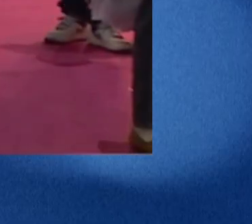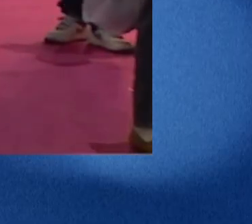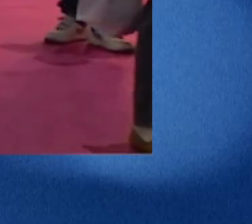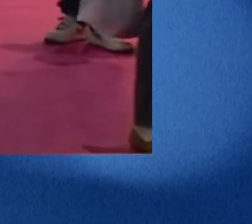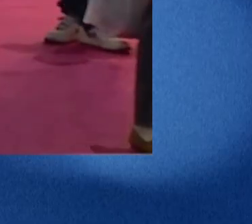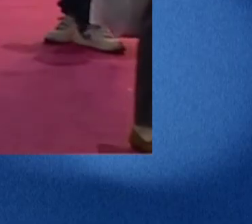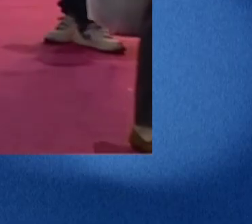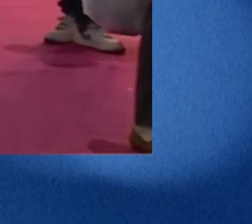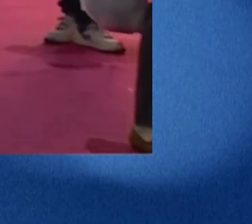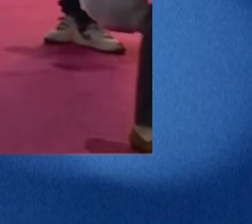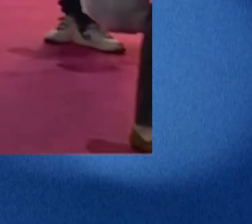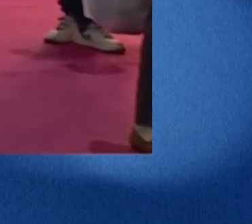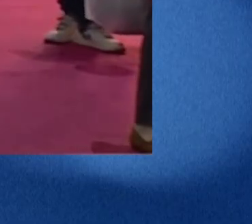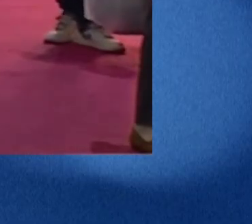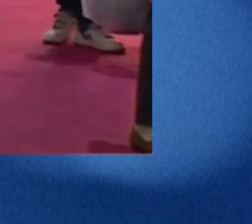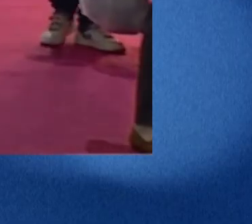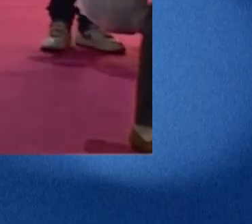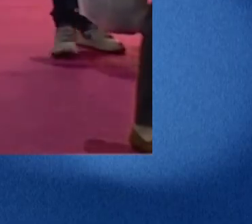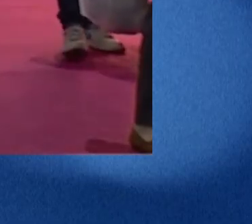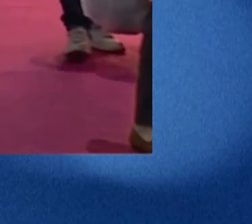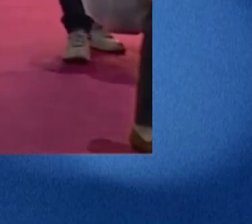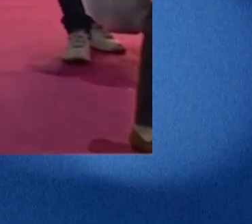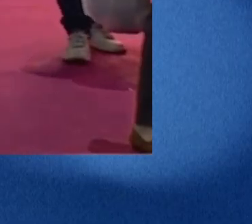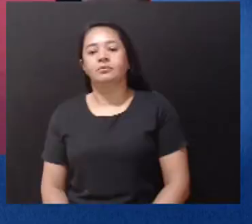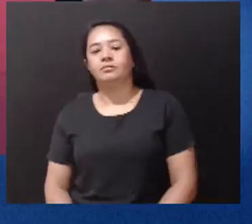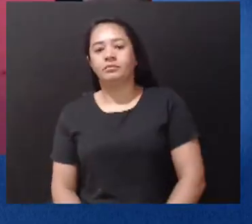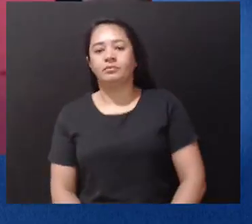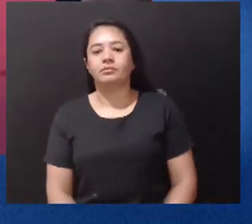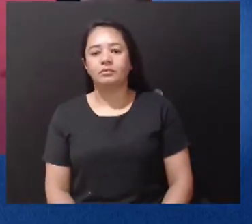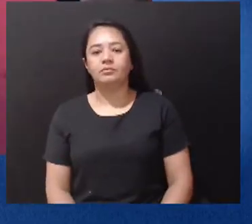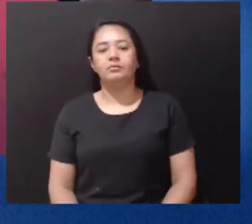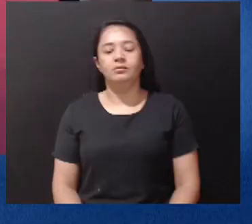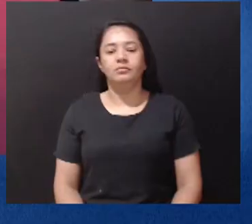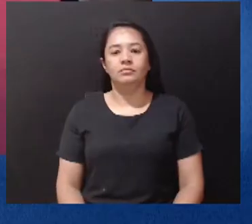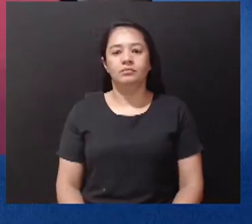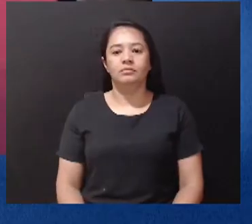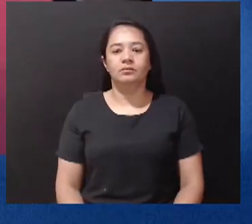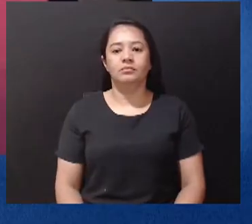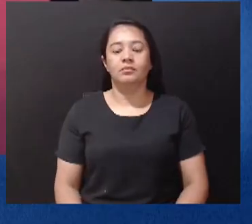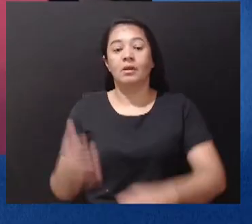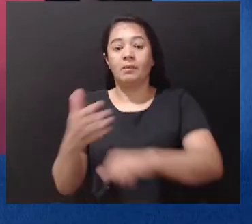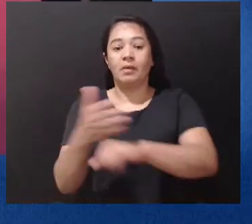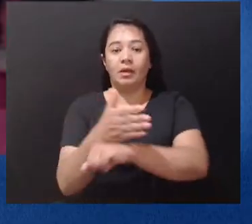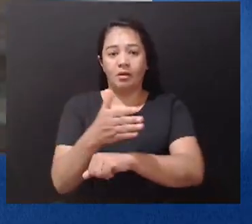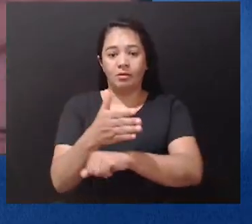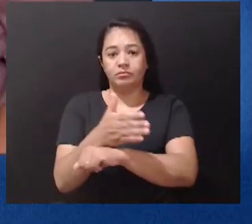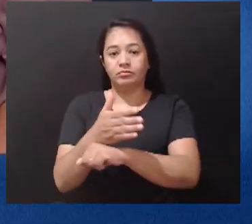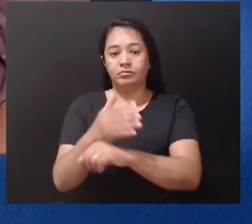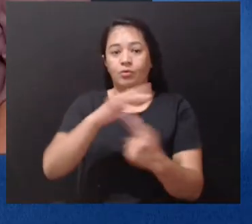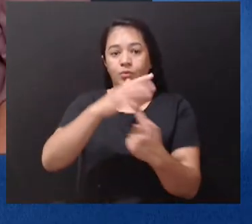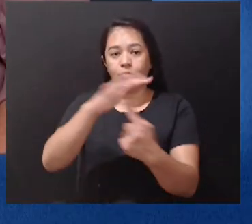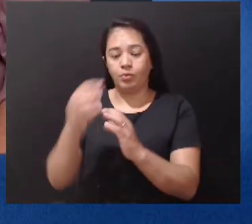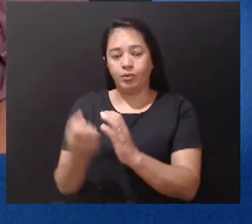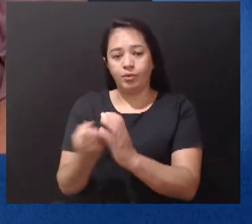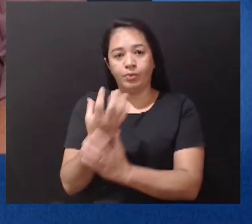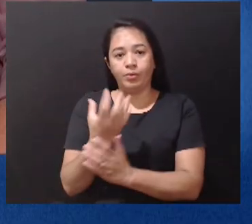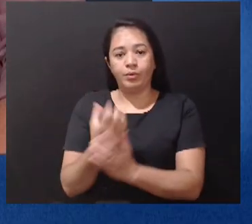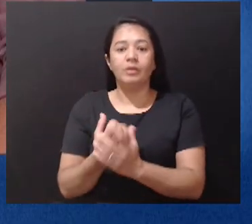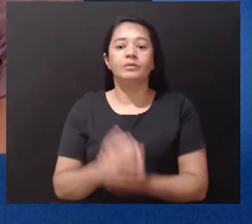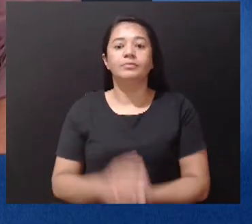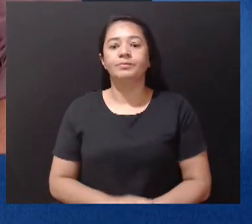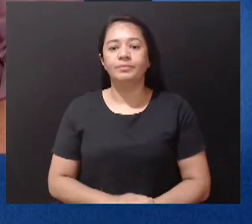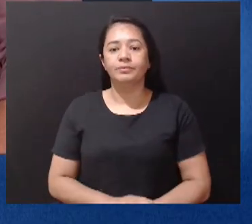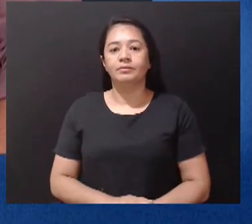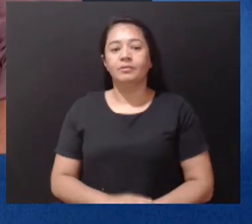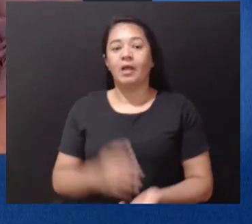Expositores do Centro de Convivência de Campinas foram selecionados para participar de Feira Criativa. No Na Ponta do Lápis de